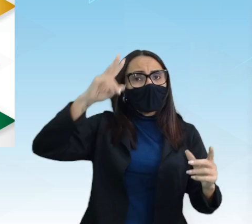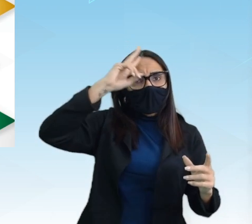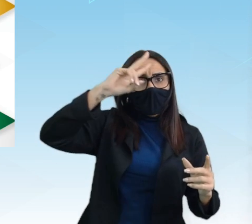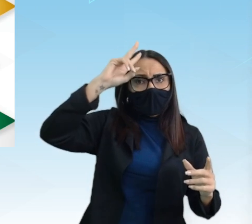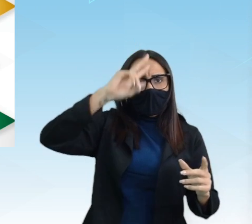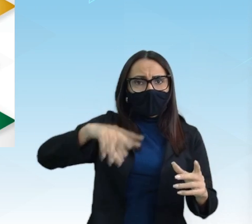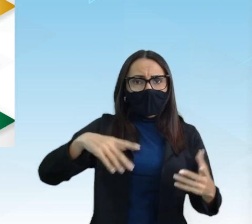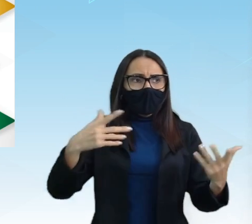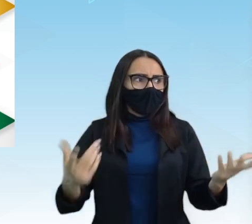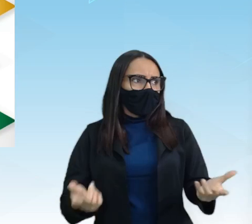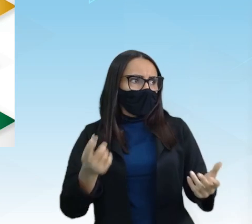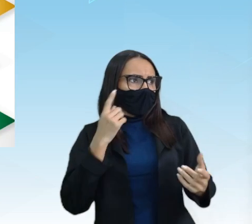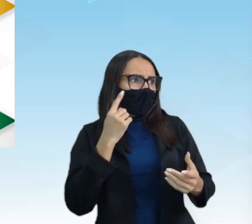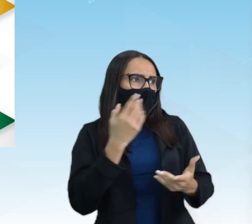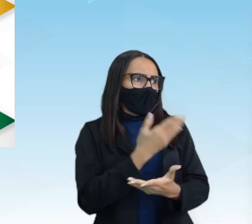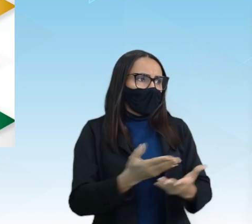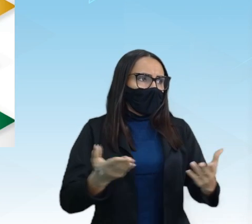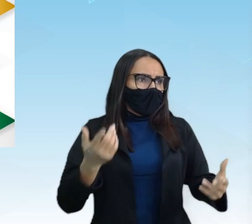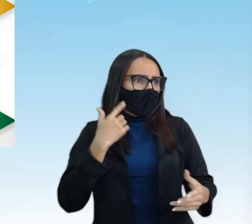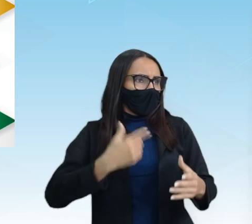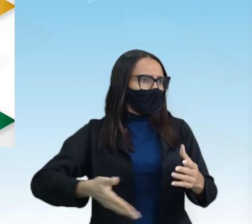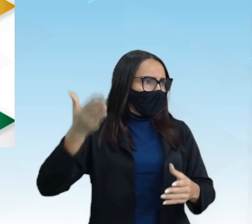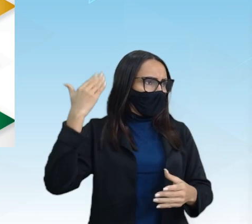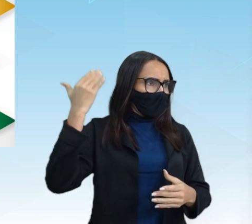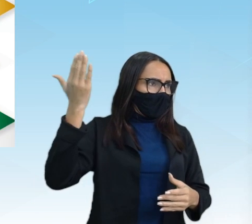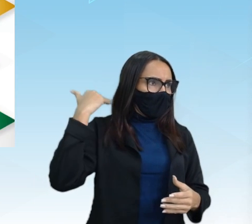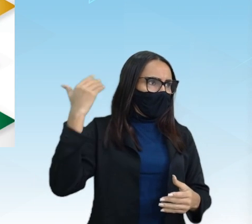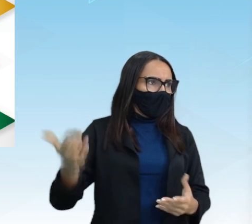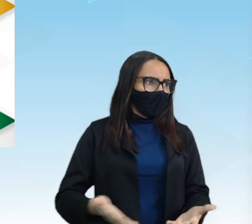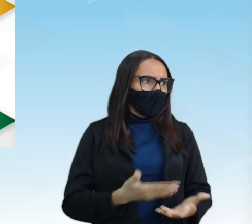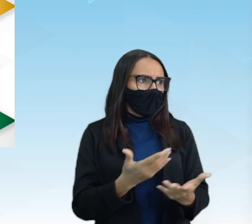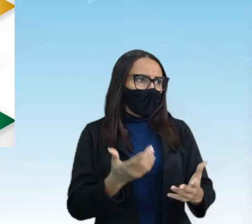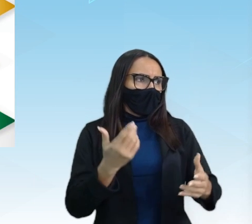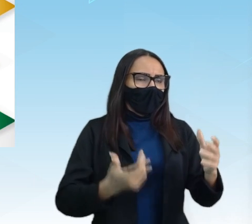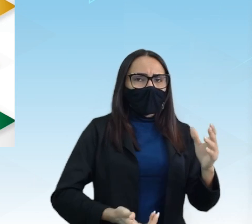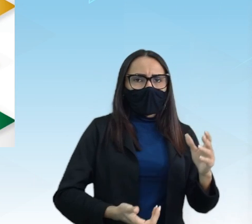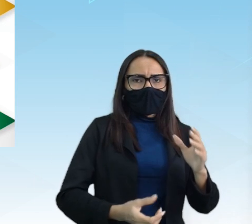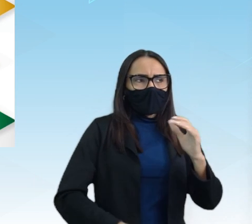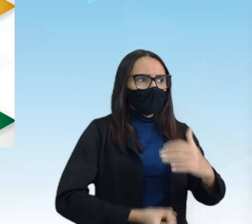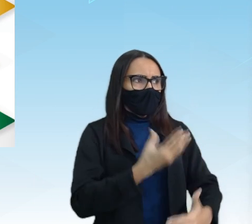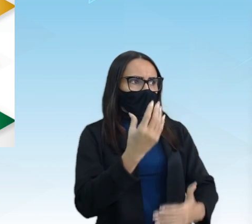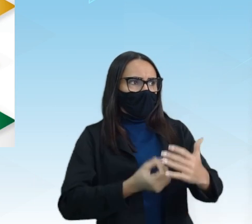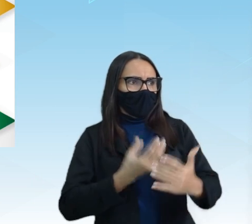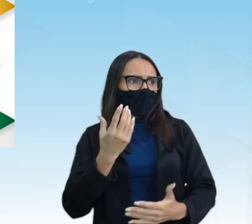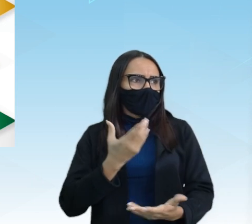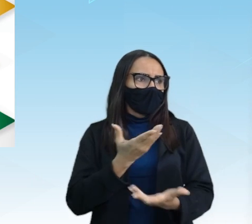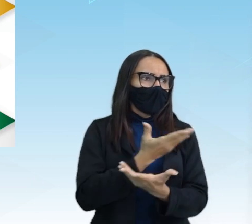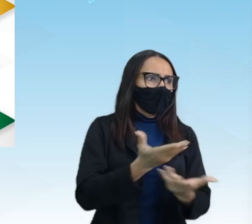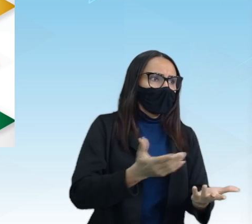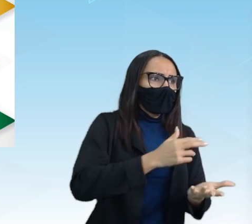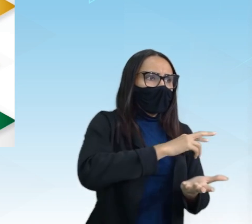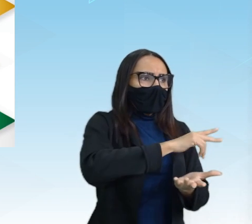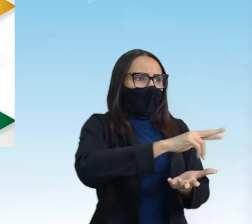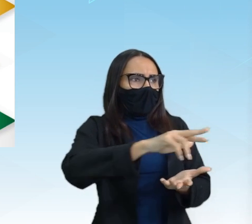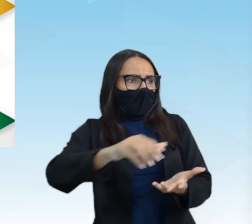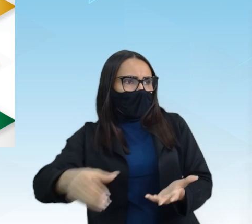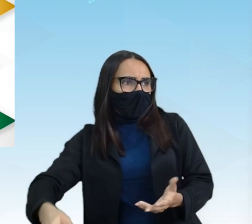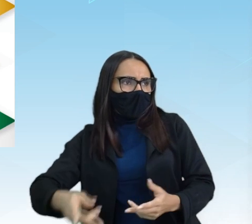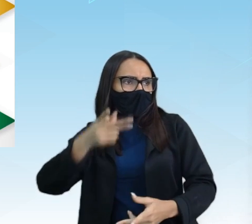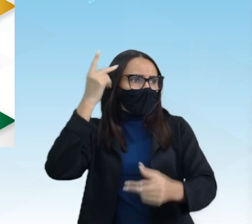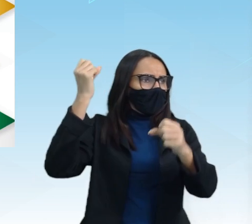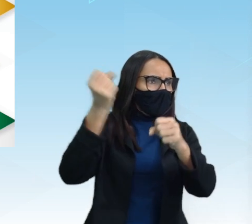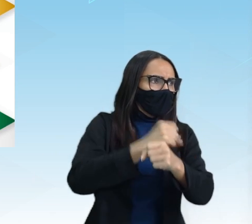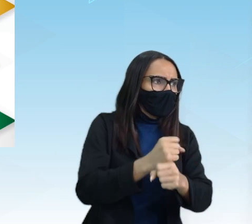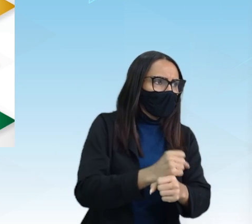na história, na antiguidade, lá no surgimento dos homens, pronto, milhares de